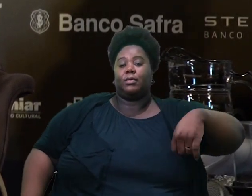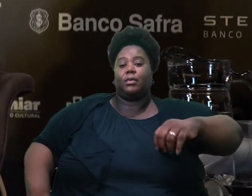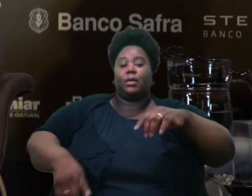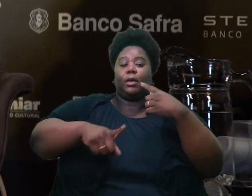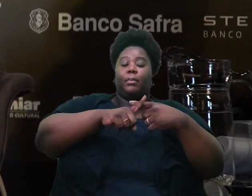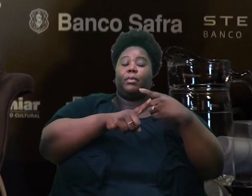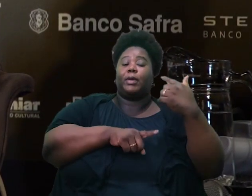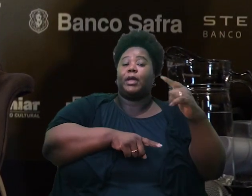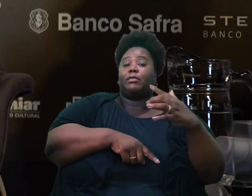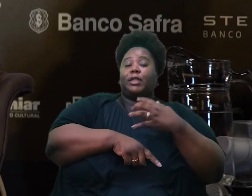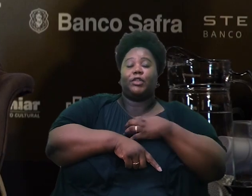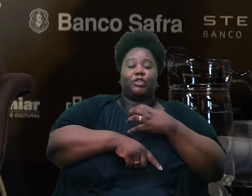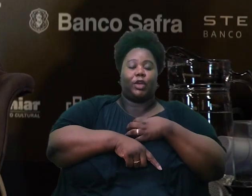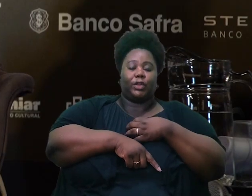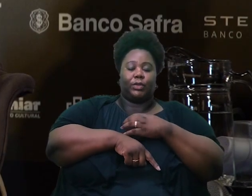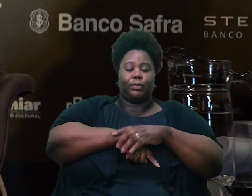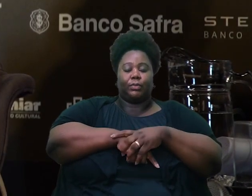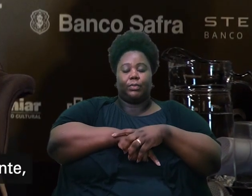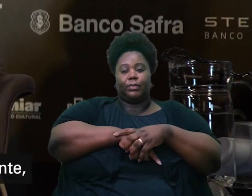fórmulas.